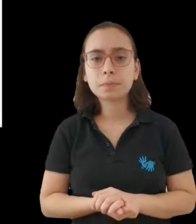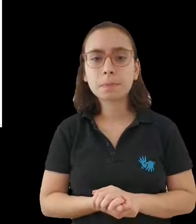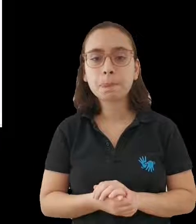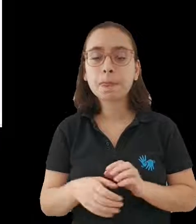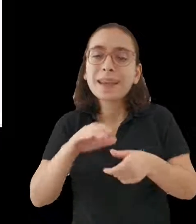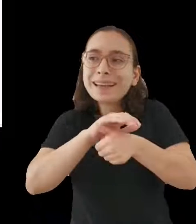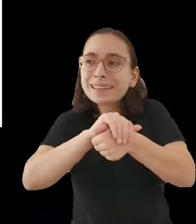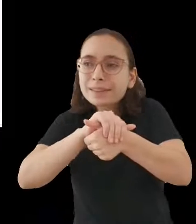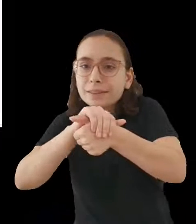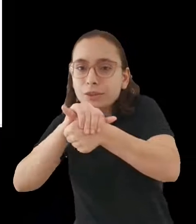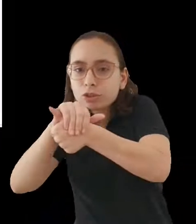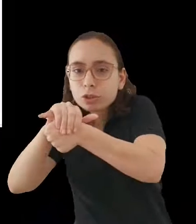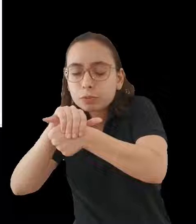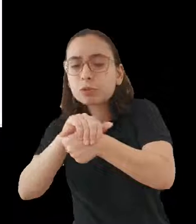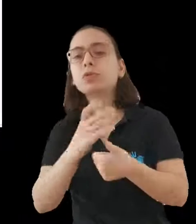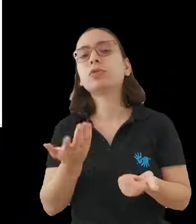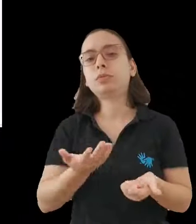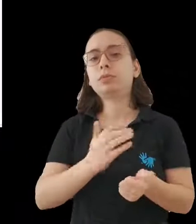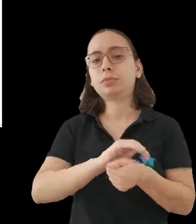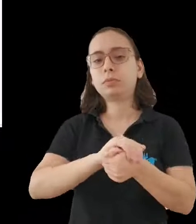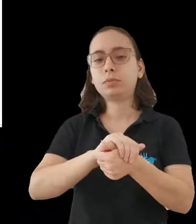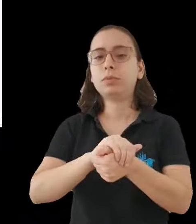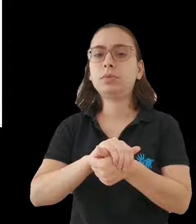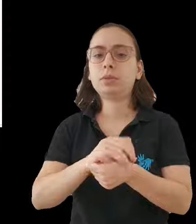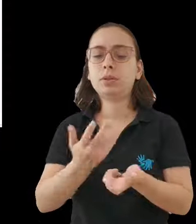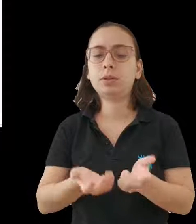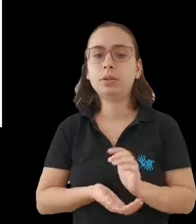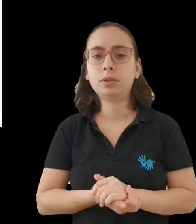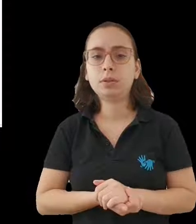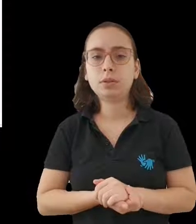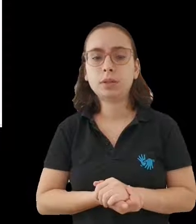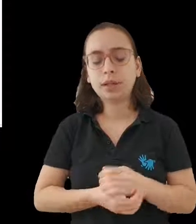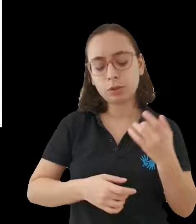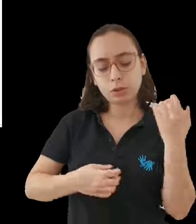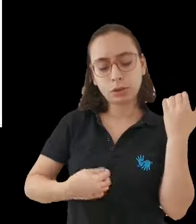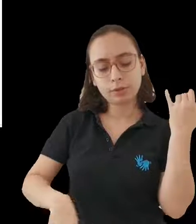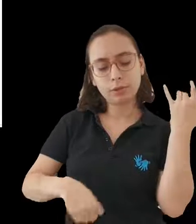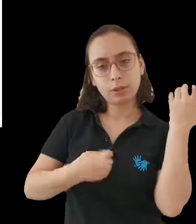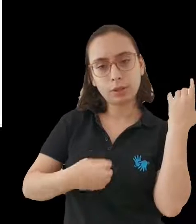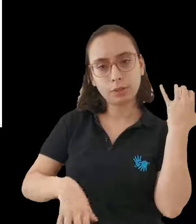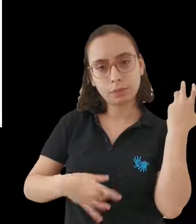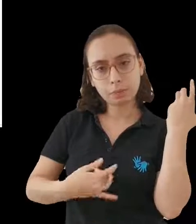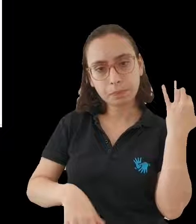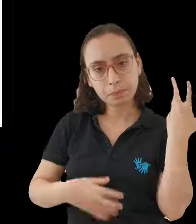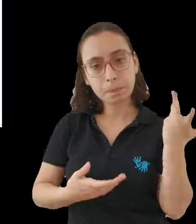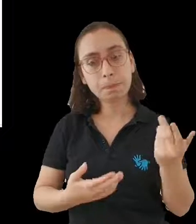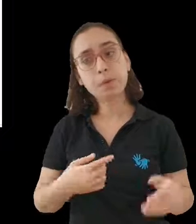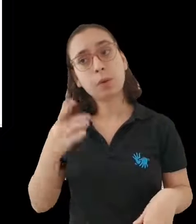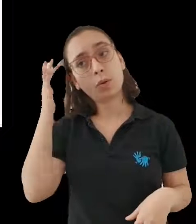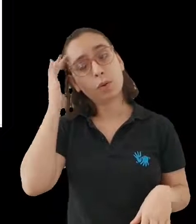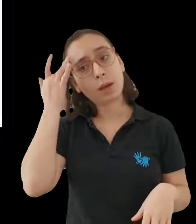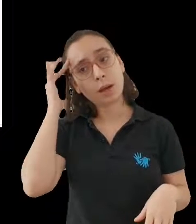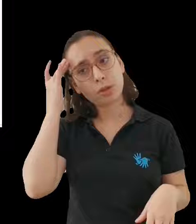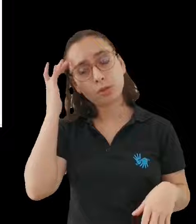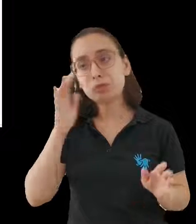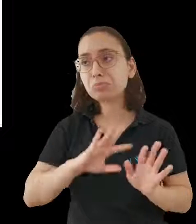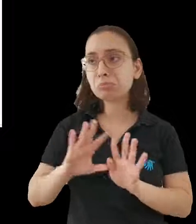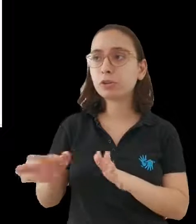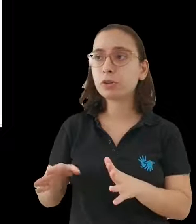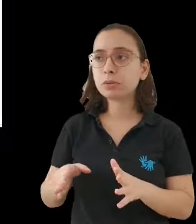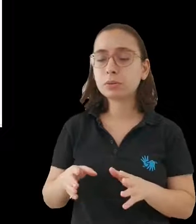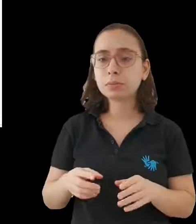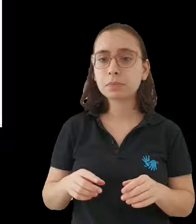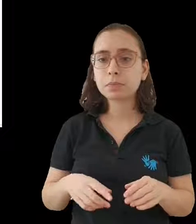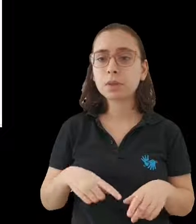assim, vocês estão vendo a tartaruga, o jabuti, né, que é o final, ele toca violão. E aí eu acho que vocês